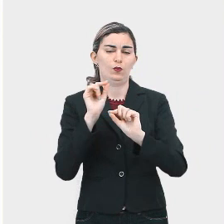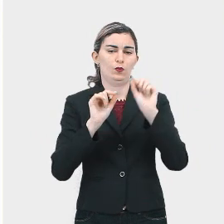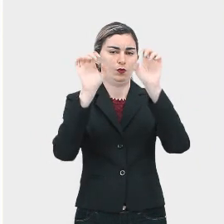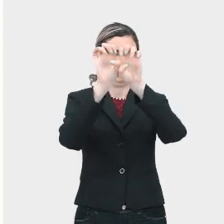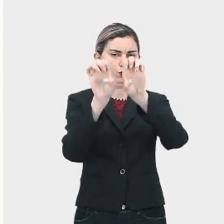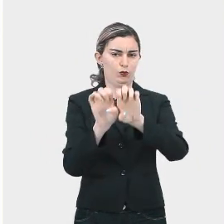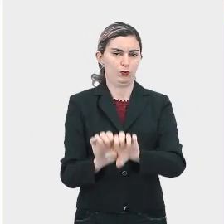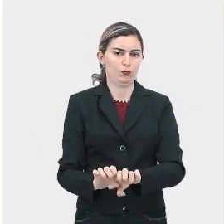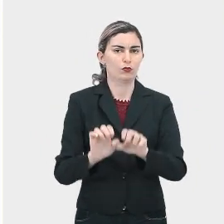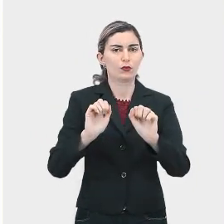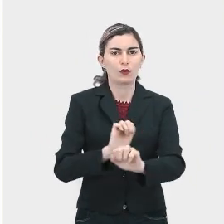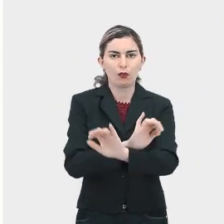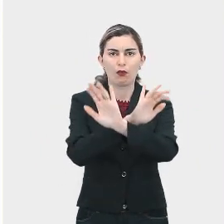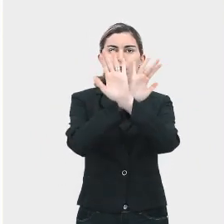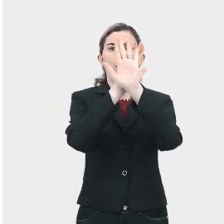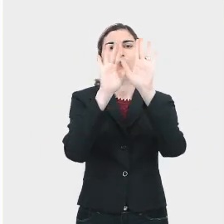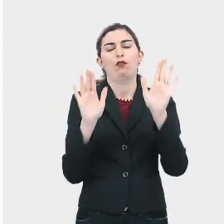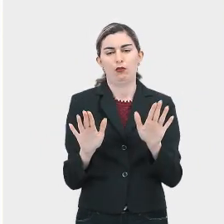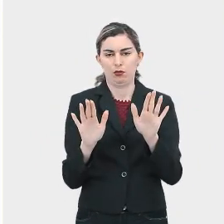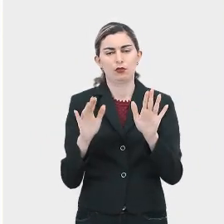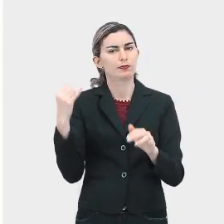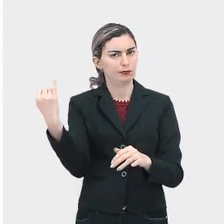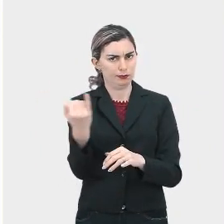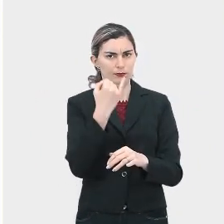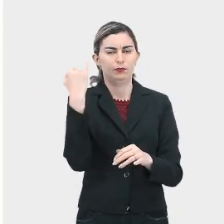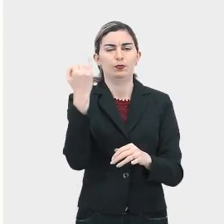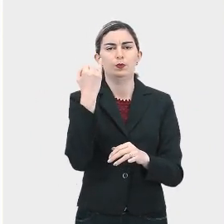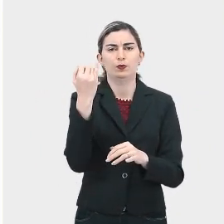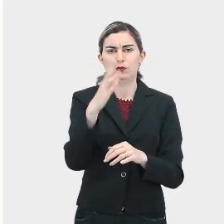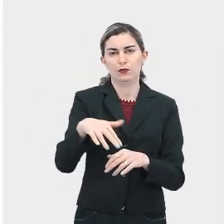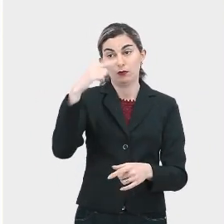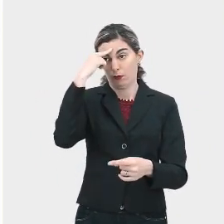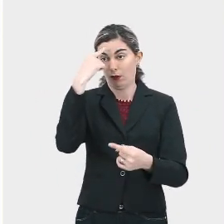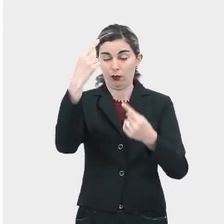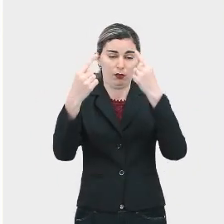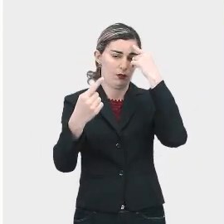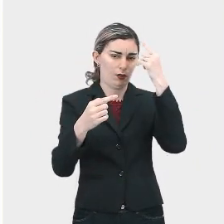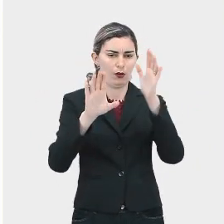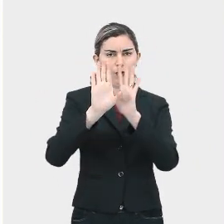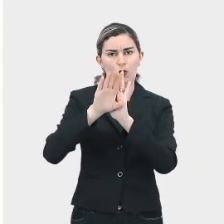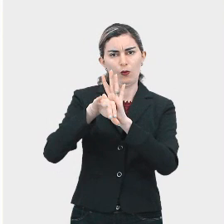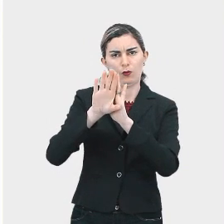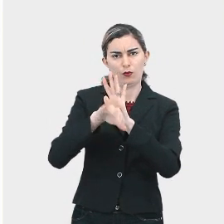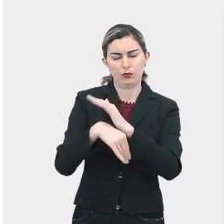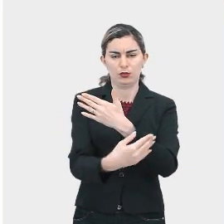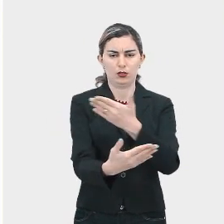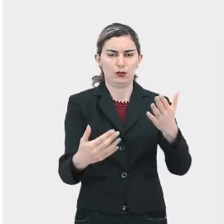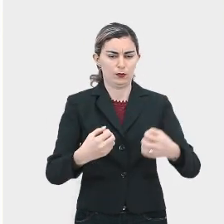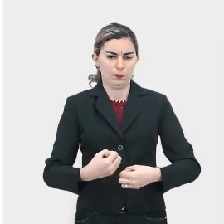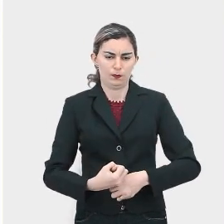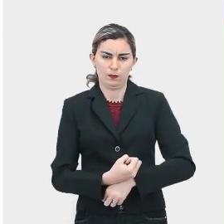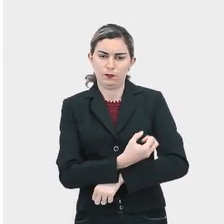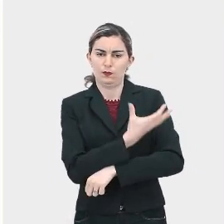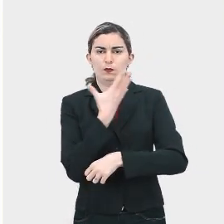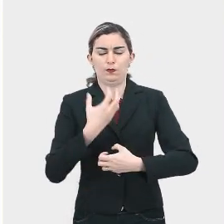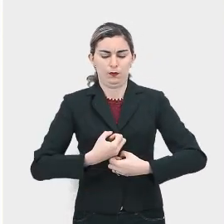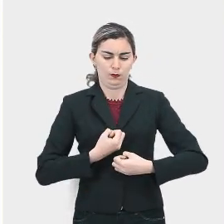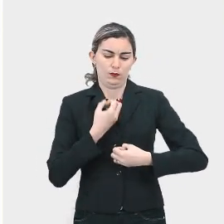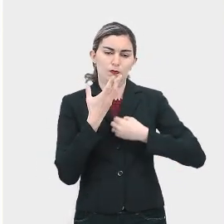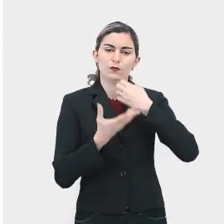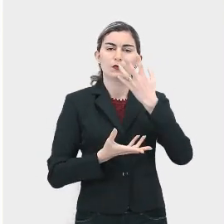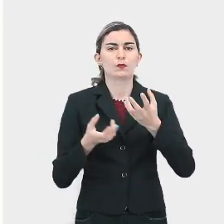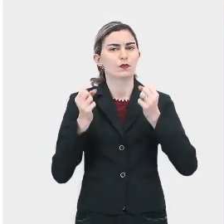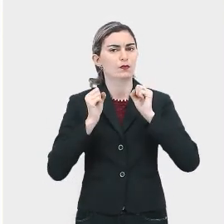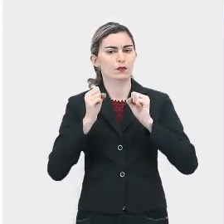uma estruturação clara, importando mais as ideias, conceitos e emoções, né?